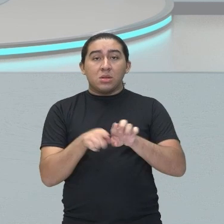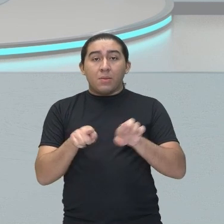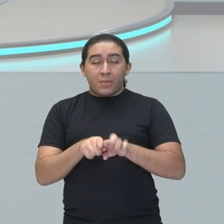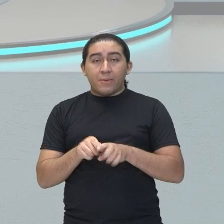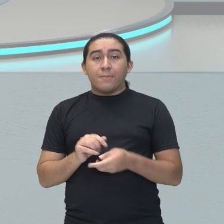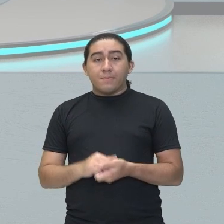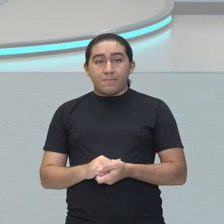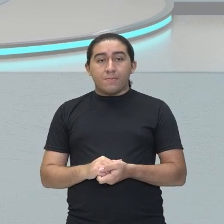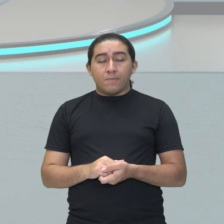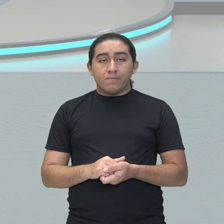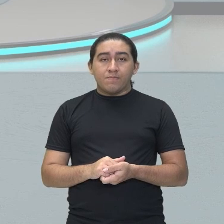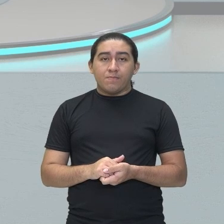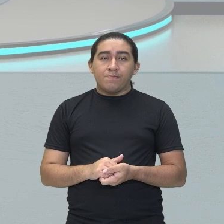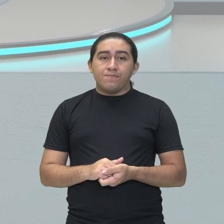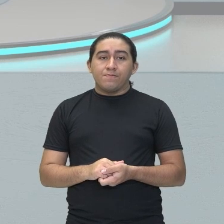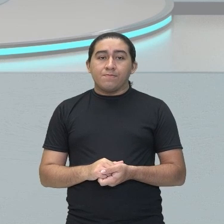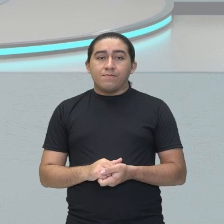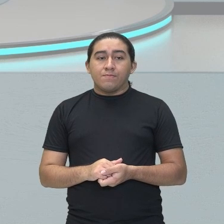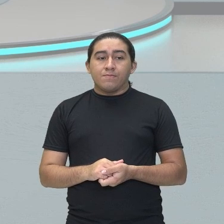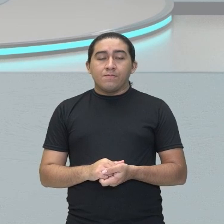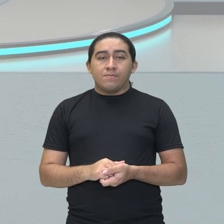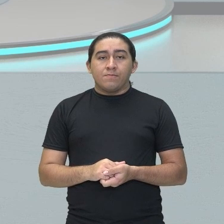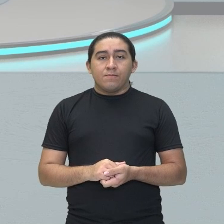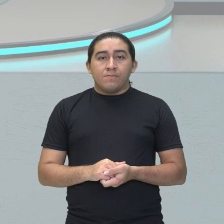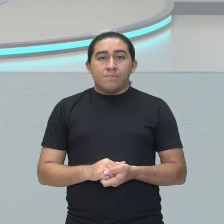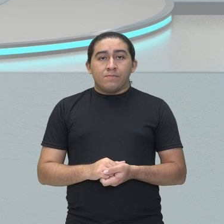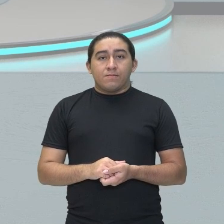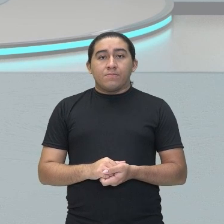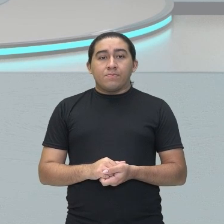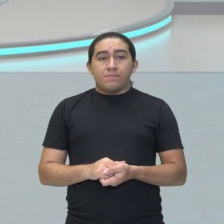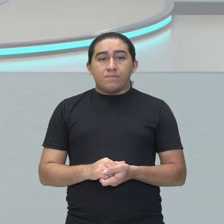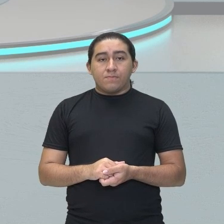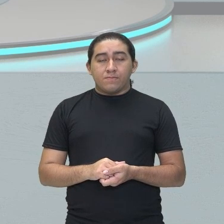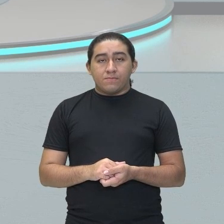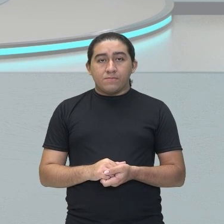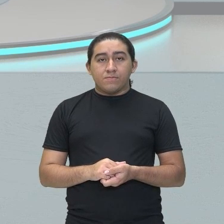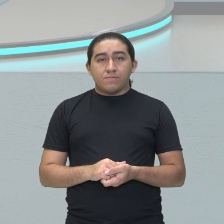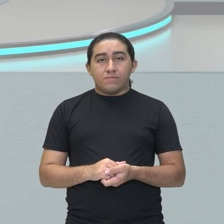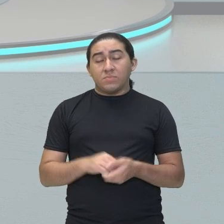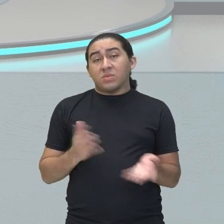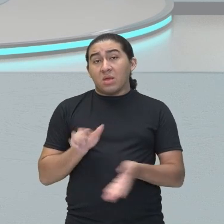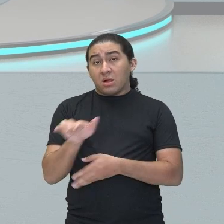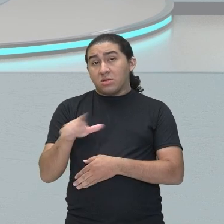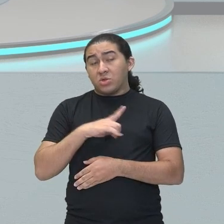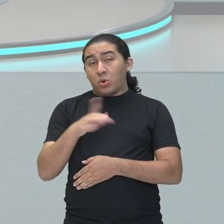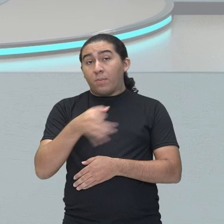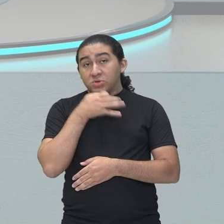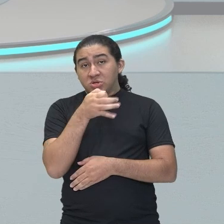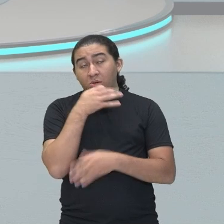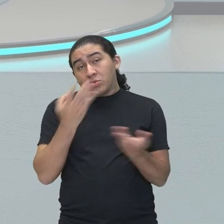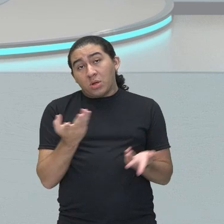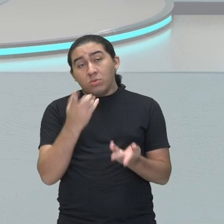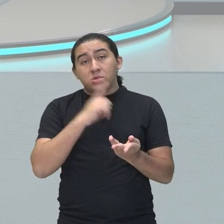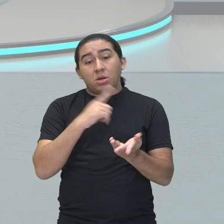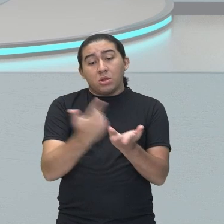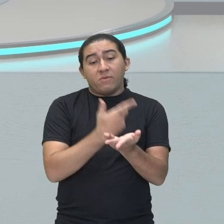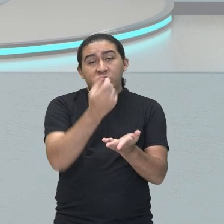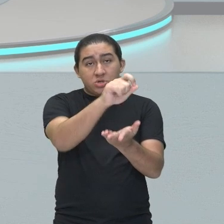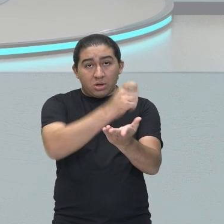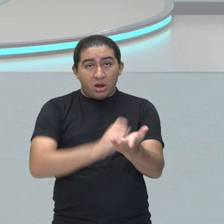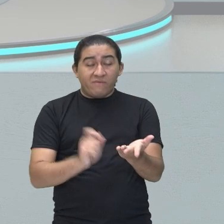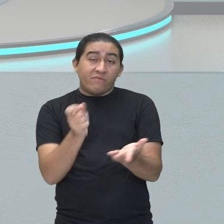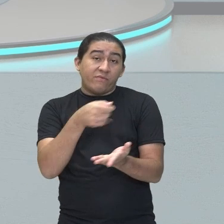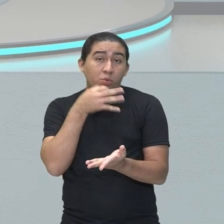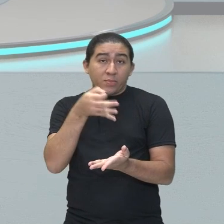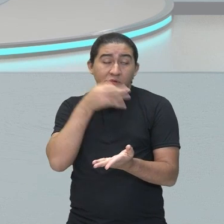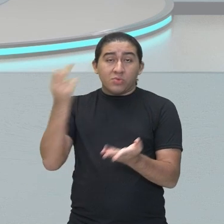sua produção textual, ele reserva para falar o que pensa a respeito de tudo que acontece no momento que ele está